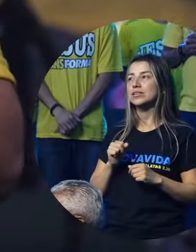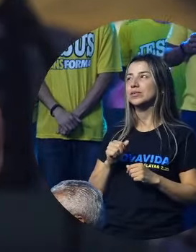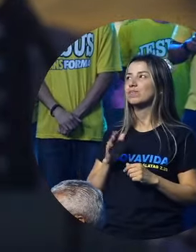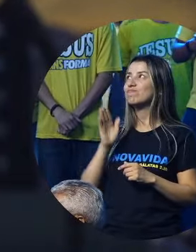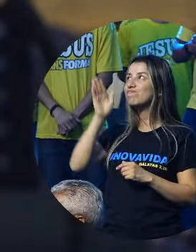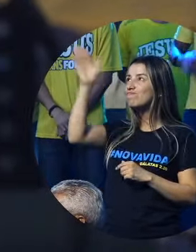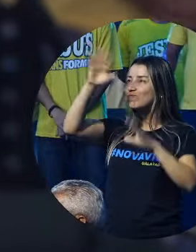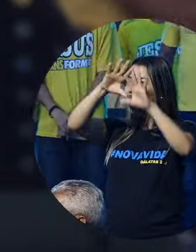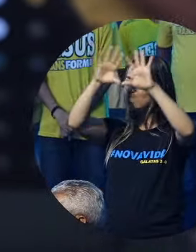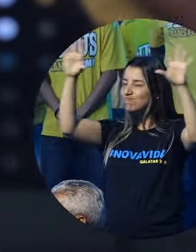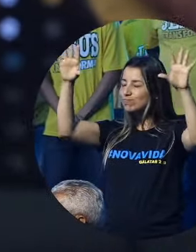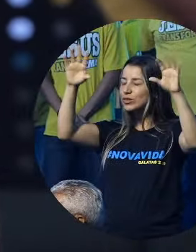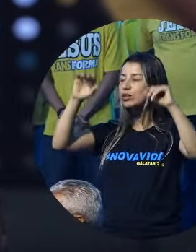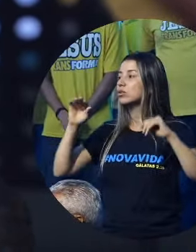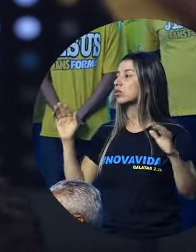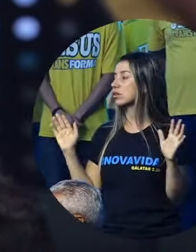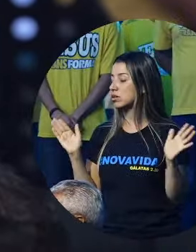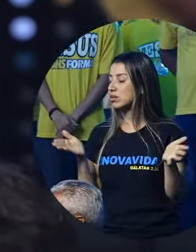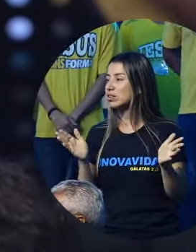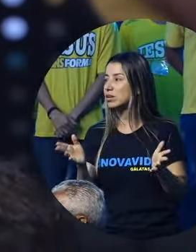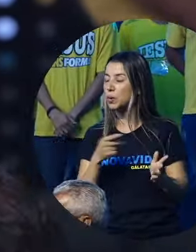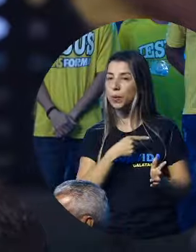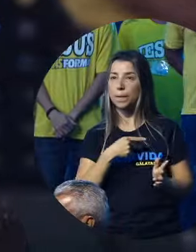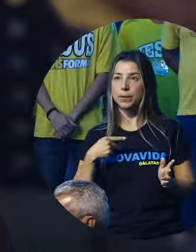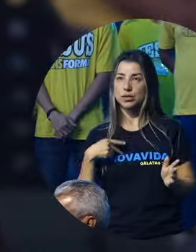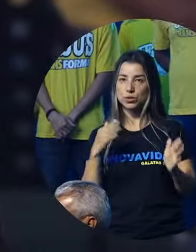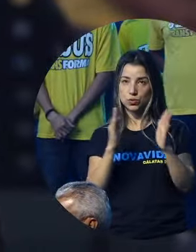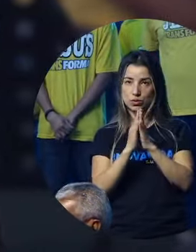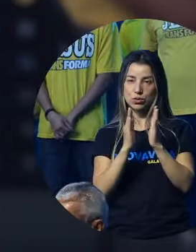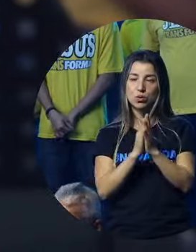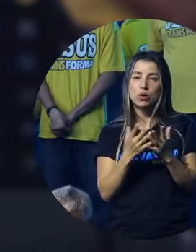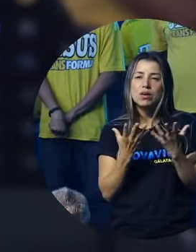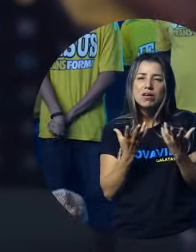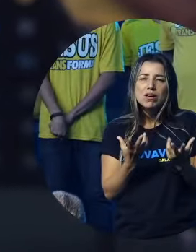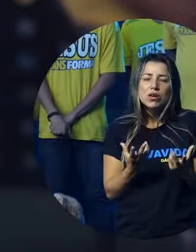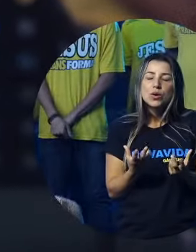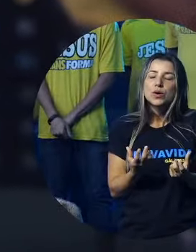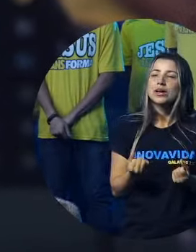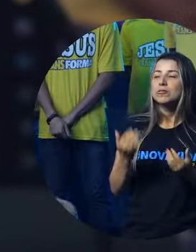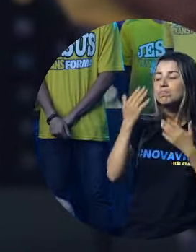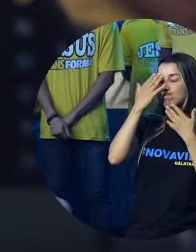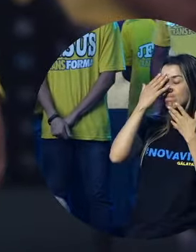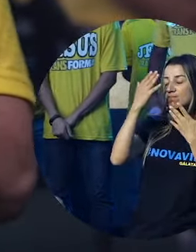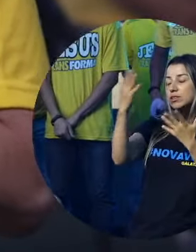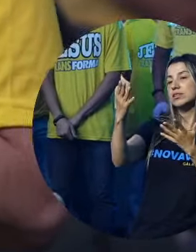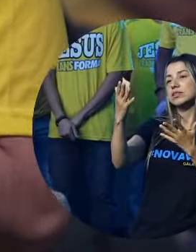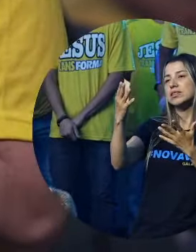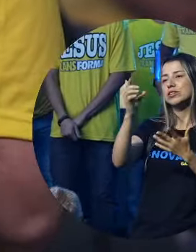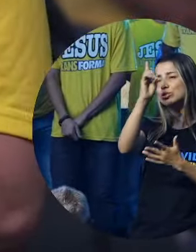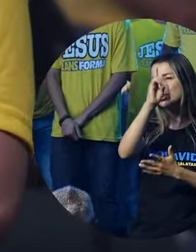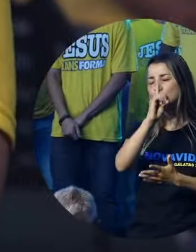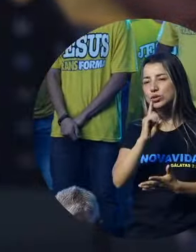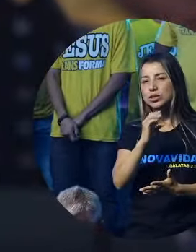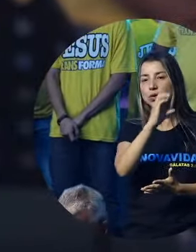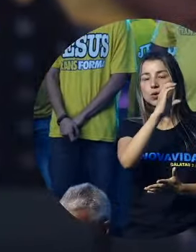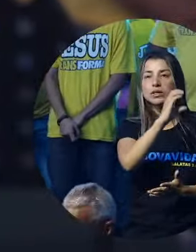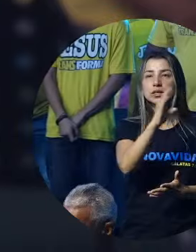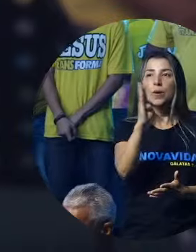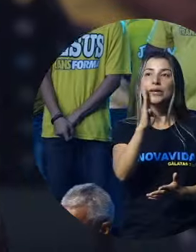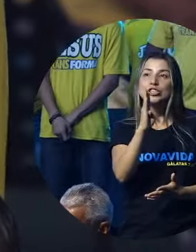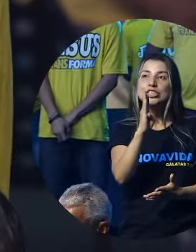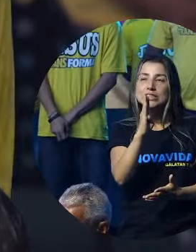presidente, Pastor Yukias, irá orar. Eu quero registrar aqui a nossa gratidão à diretoria da Convenção Batista Brasileira por todo apoio que tem